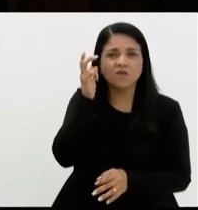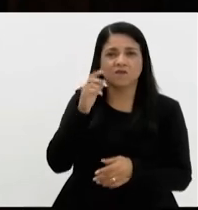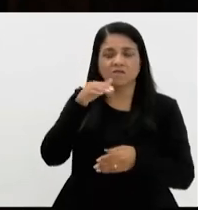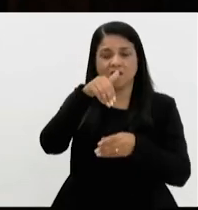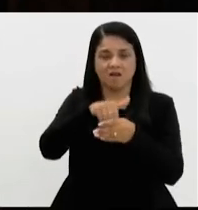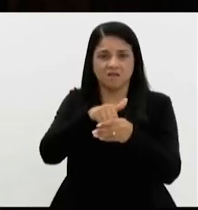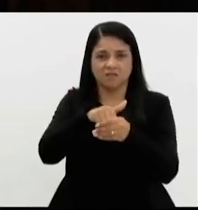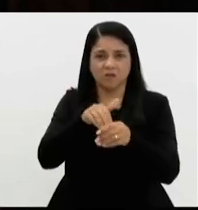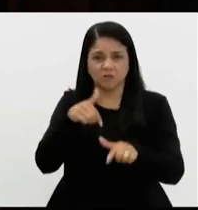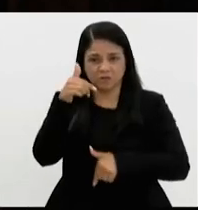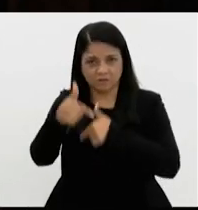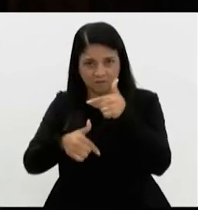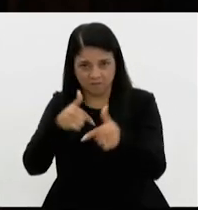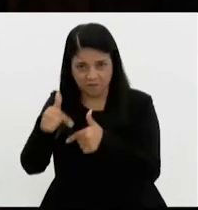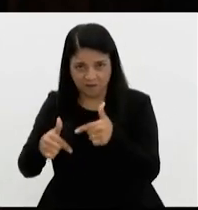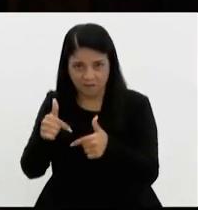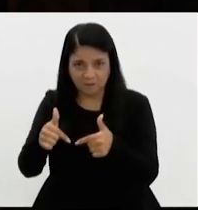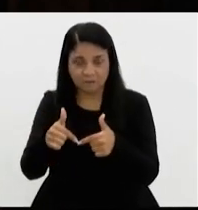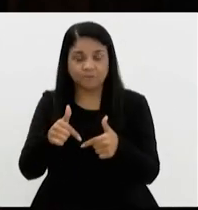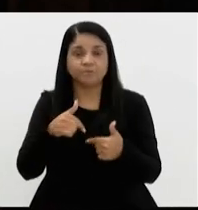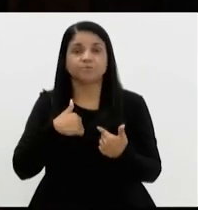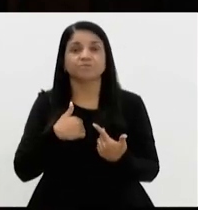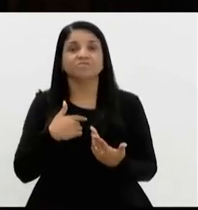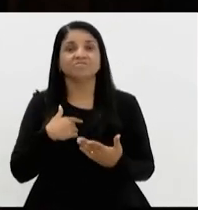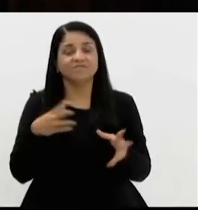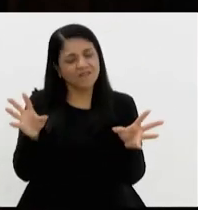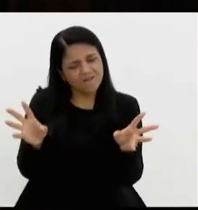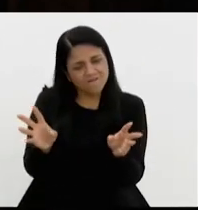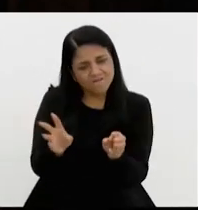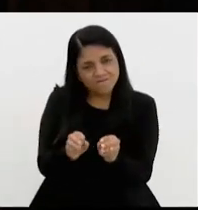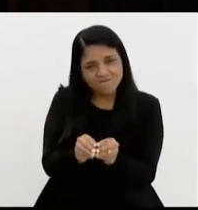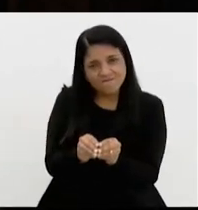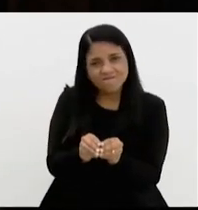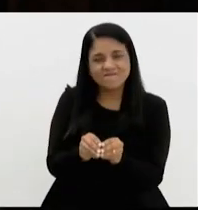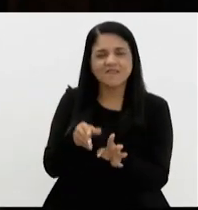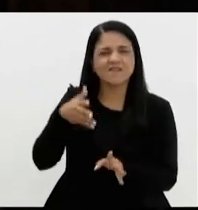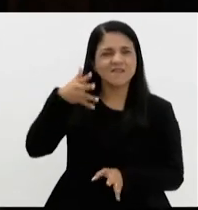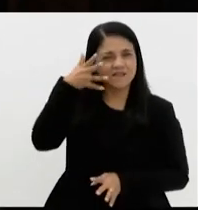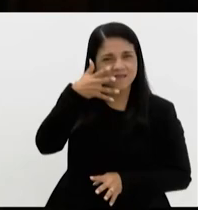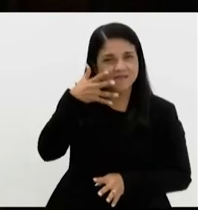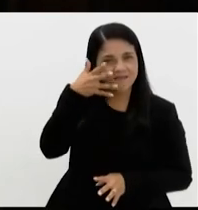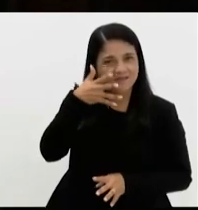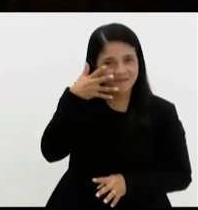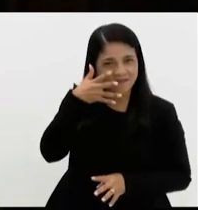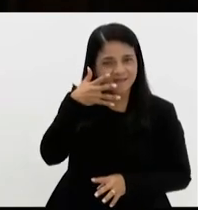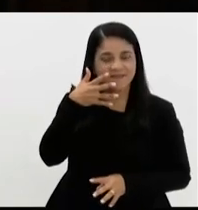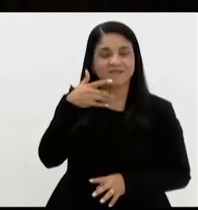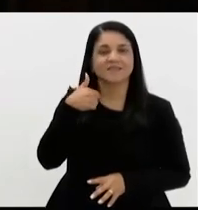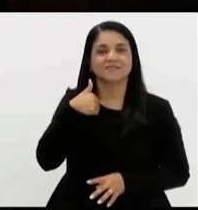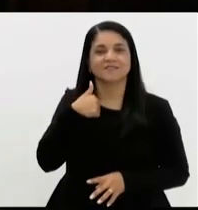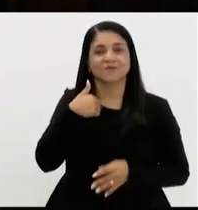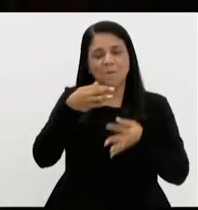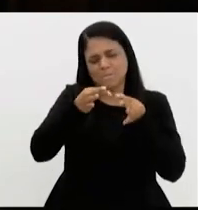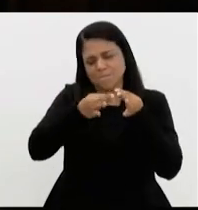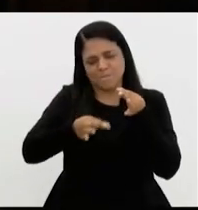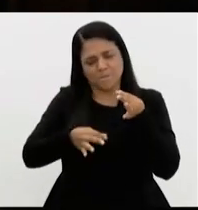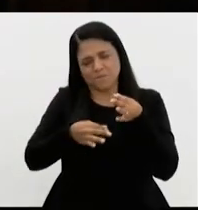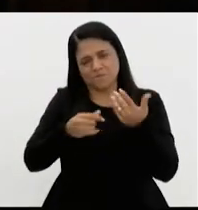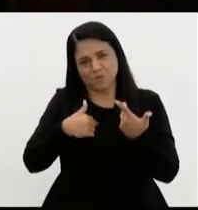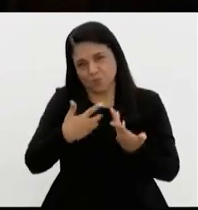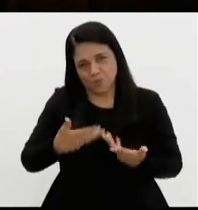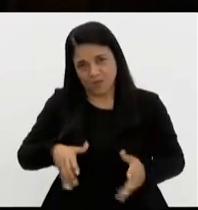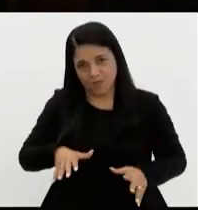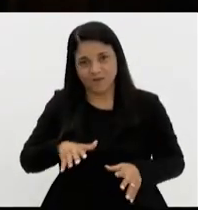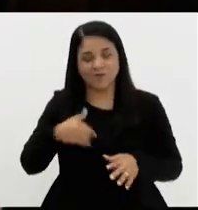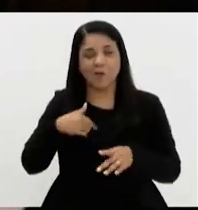eleições eu quero dizer por último já caminhando pro final da minha pequena fala eu não pretendo falar muito eu vim aqui só contribuir um